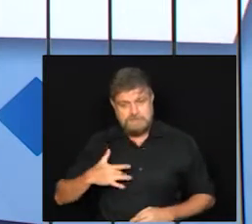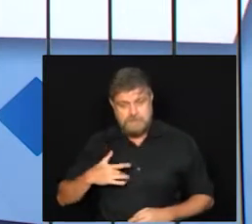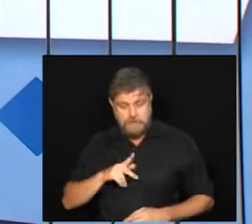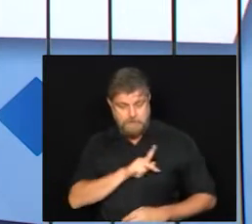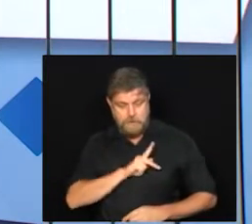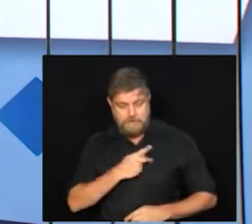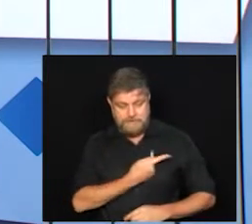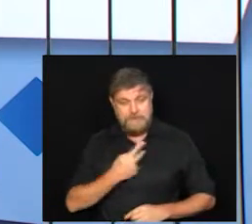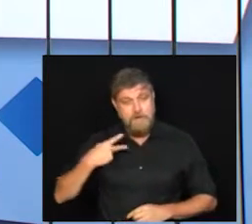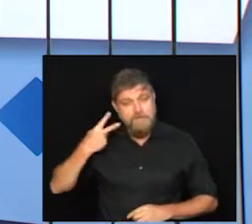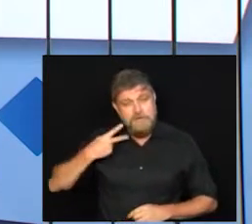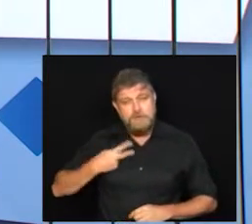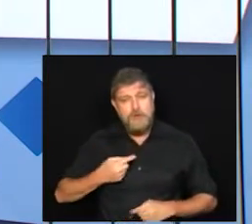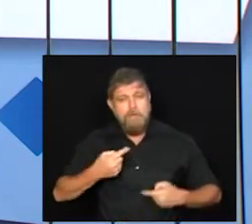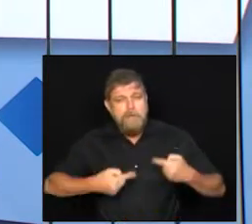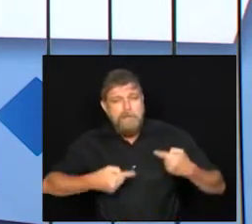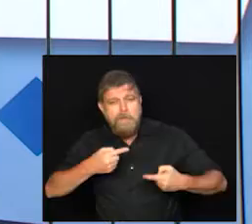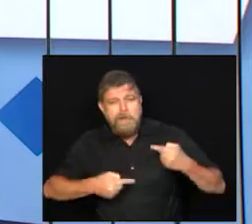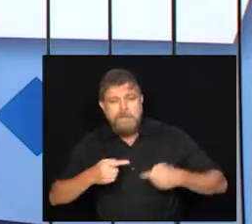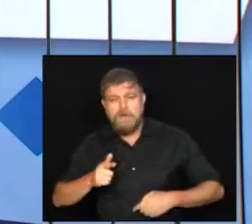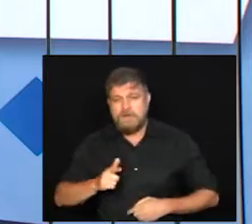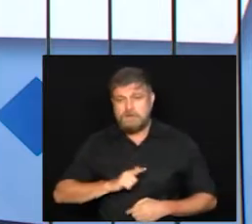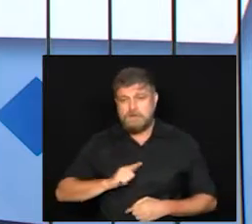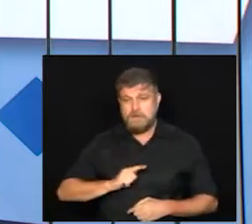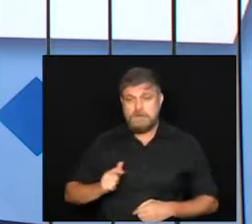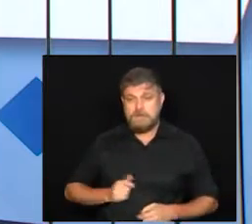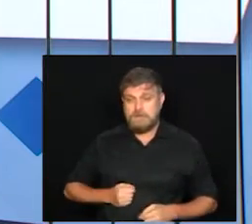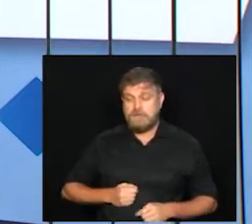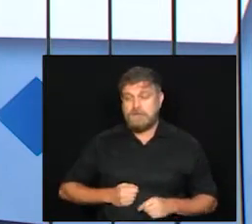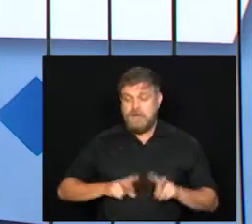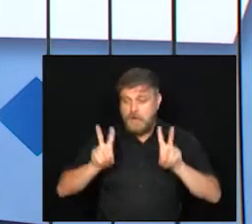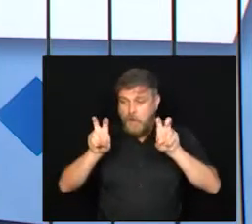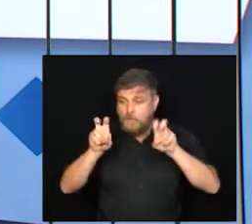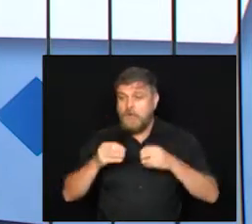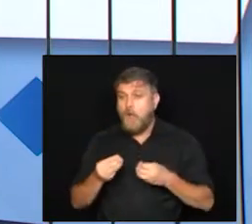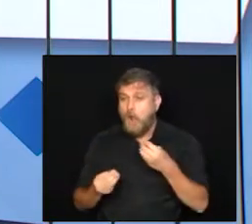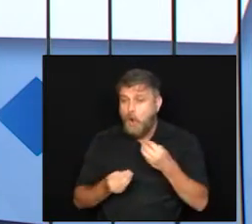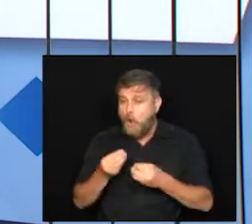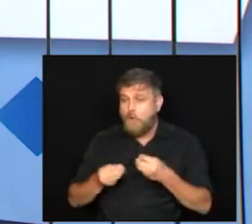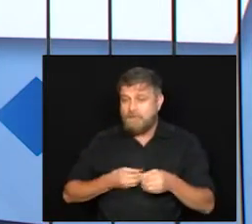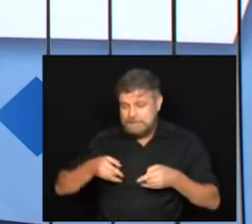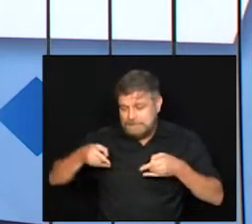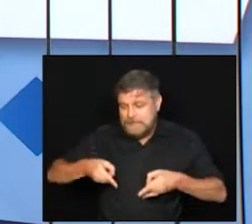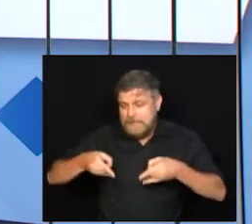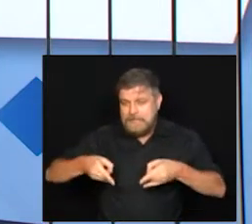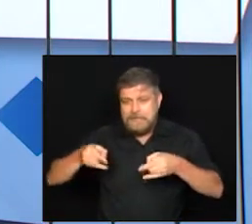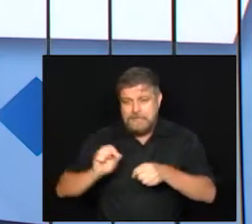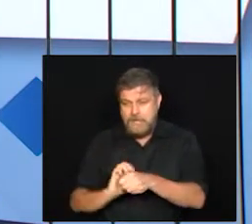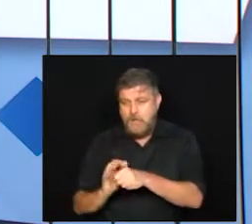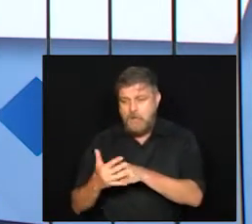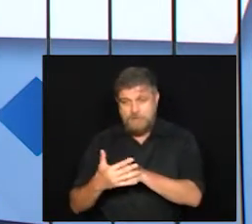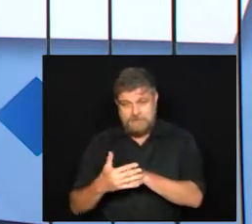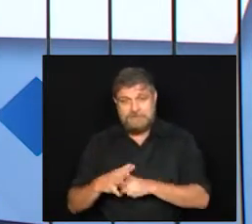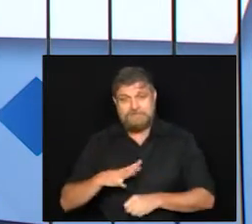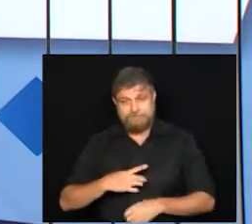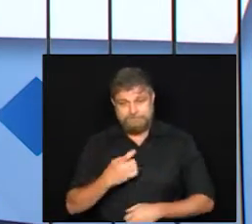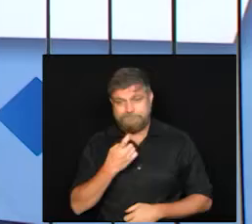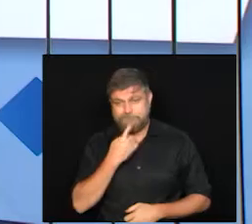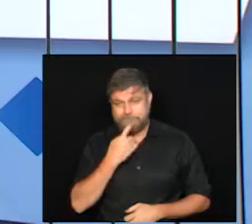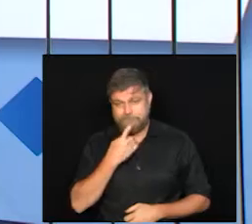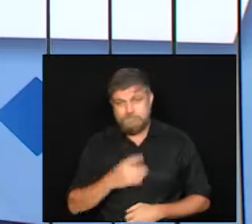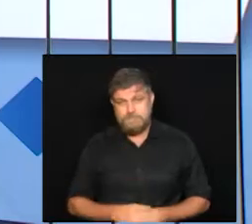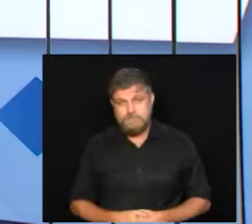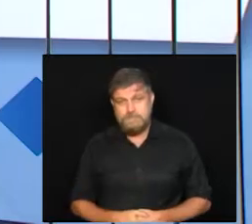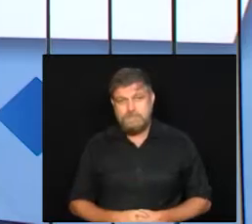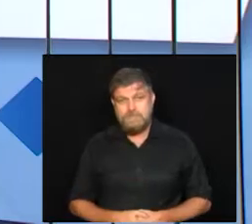Haddad, a respeito da disponibilização e a situação dos leitos da Covid-19 aqui na cidade de